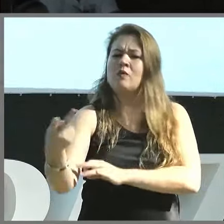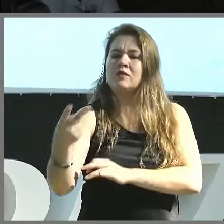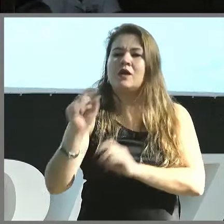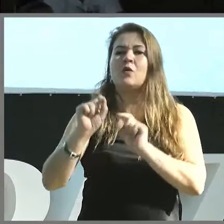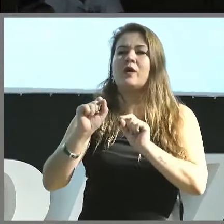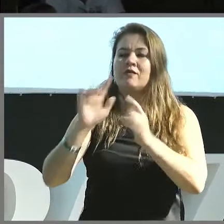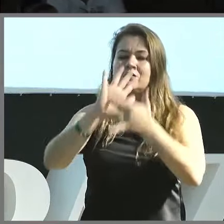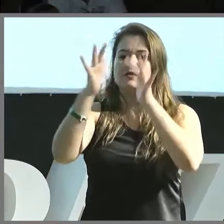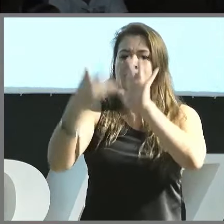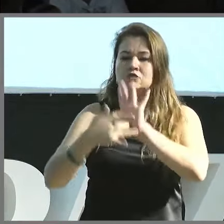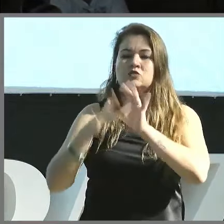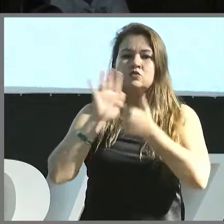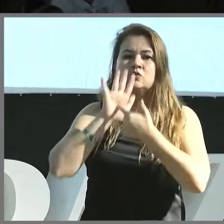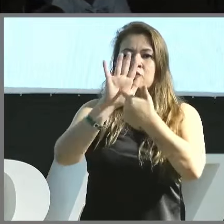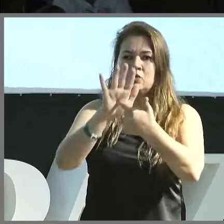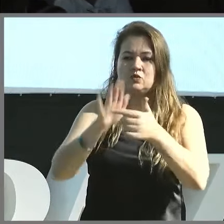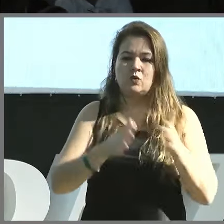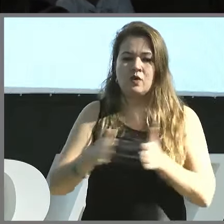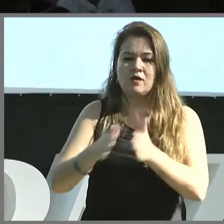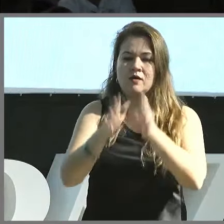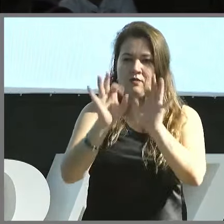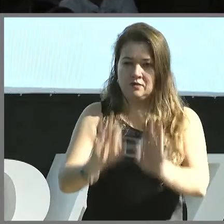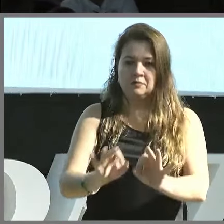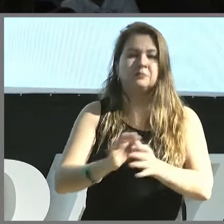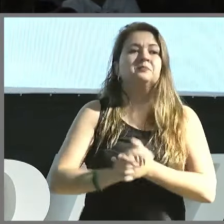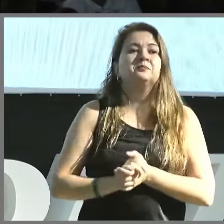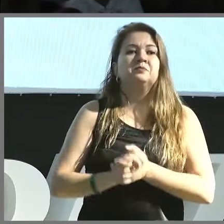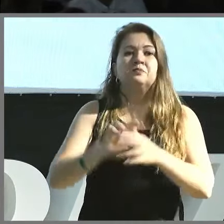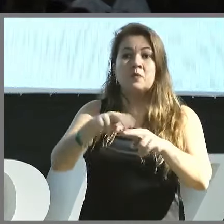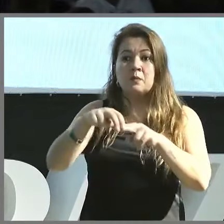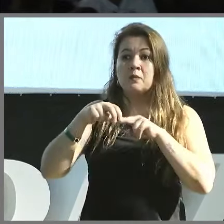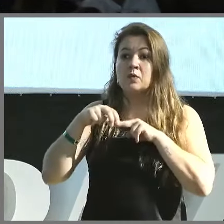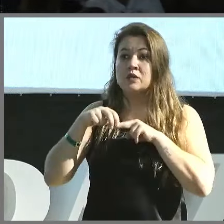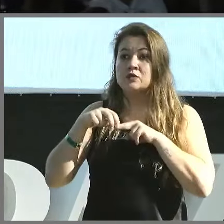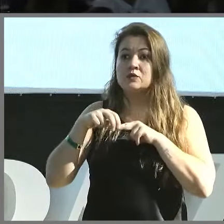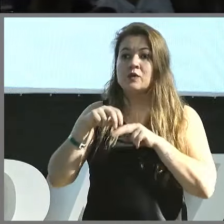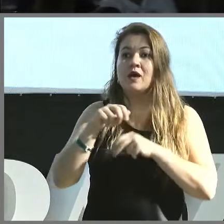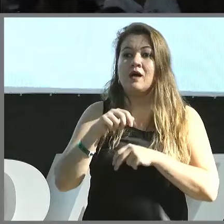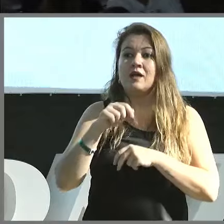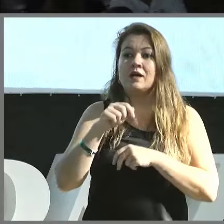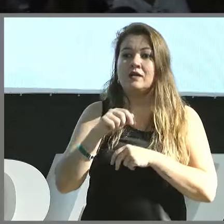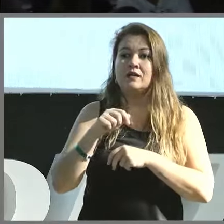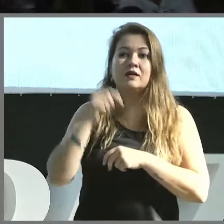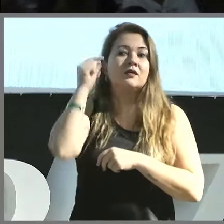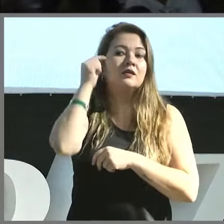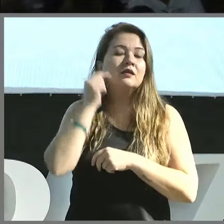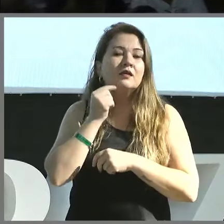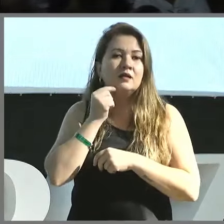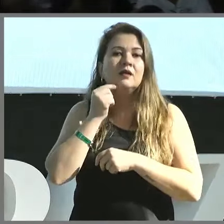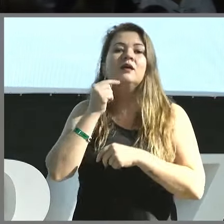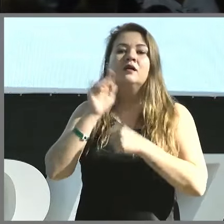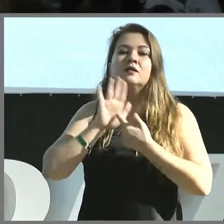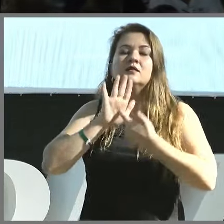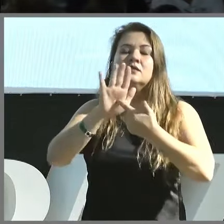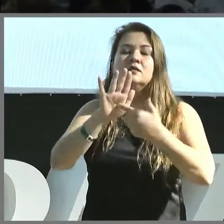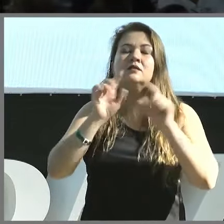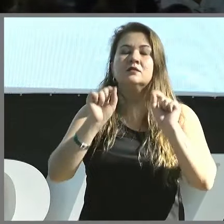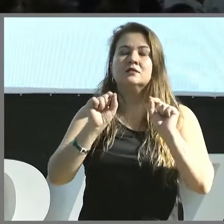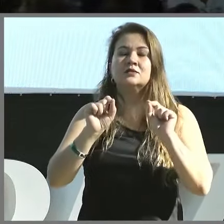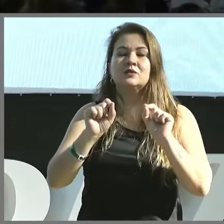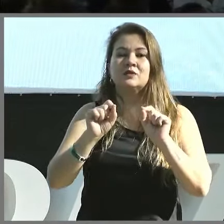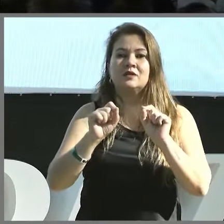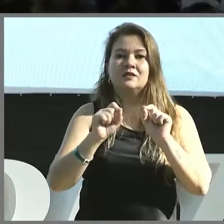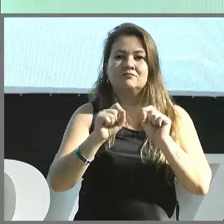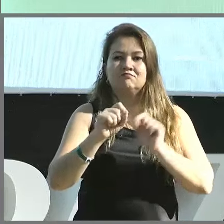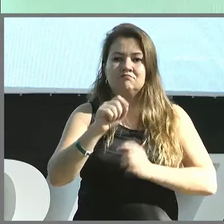nos assinalar e nos convidar. Por isso, Allan Kardec foi de uma beleza incomparável ao assinalar um